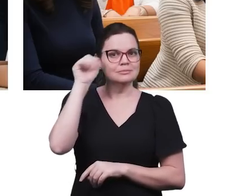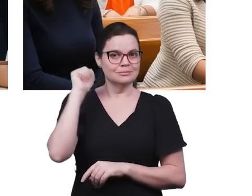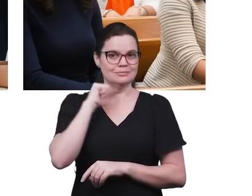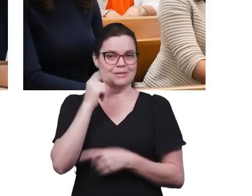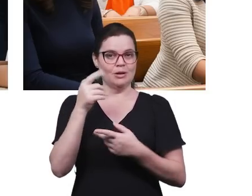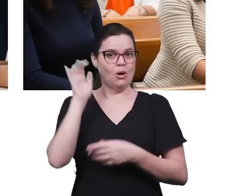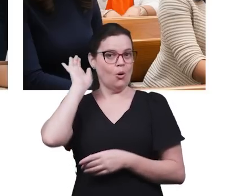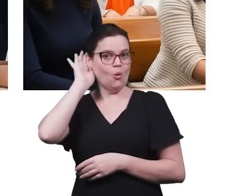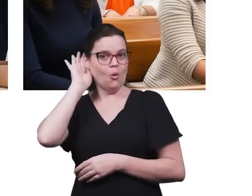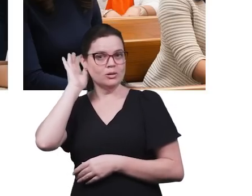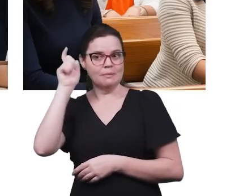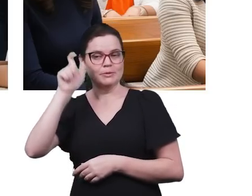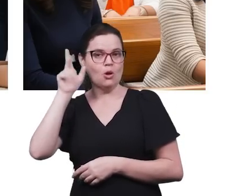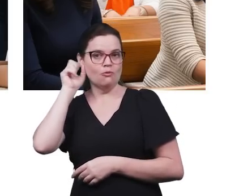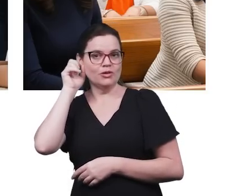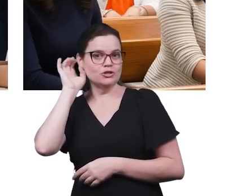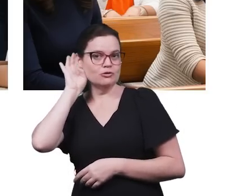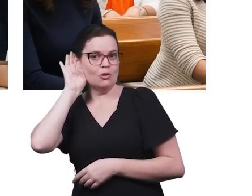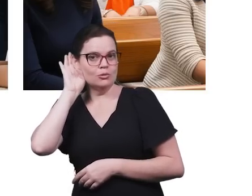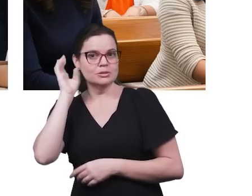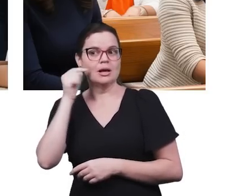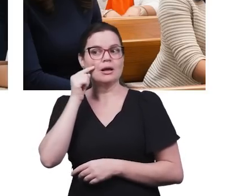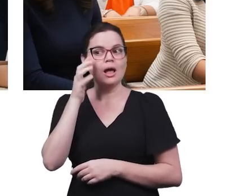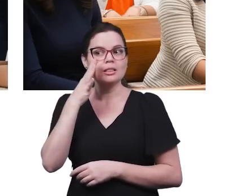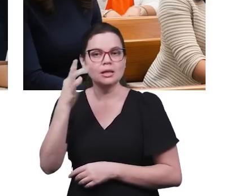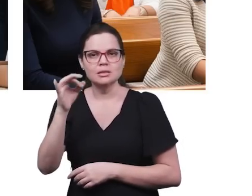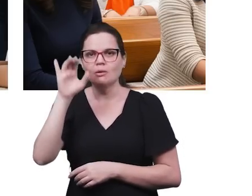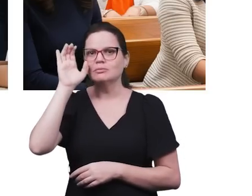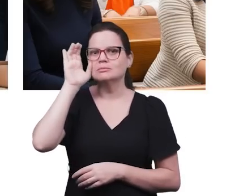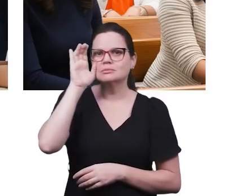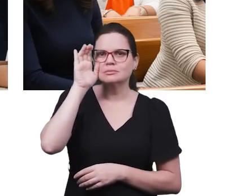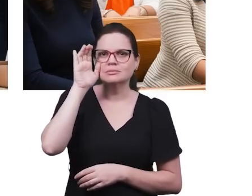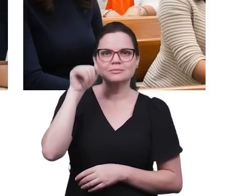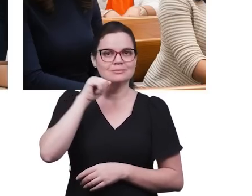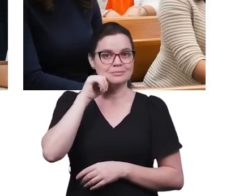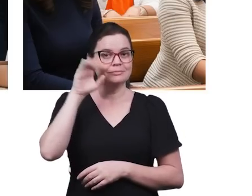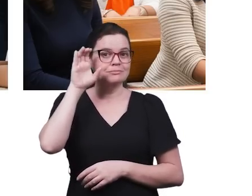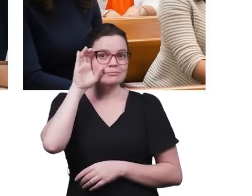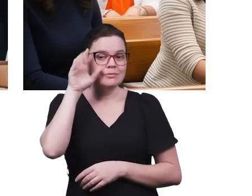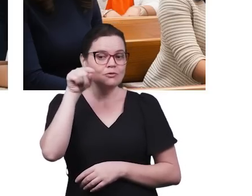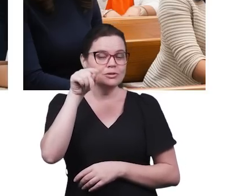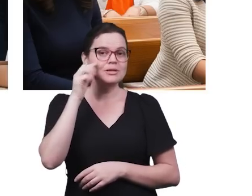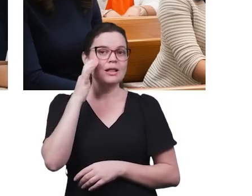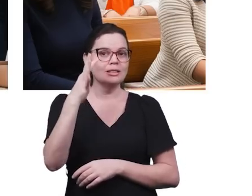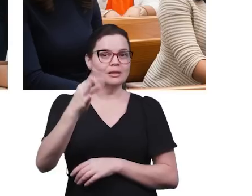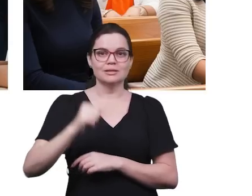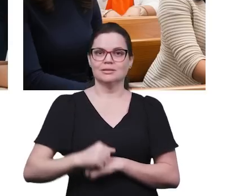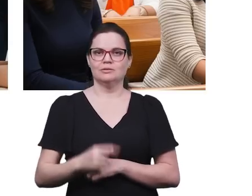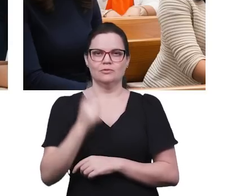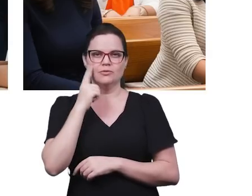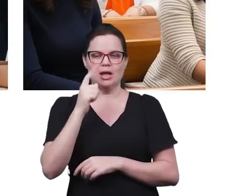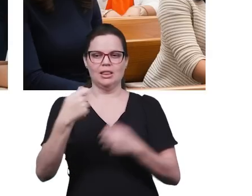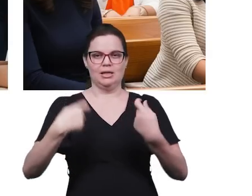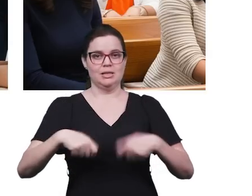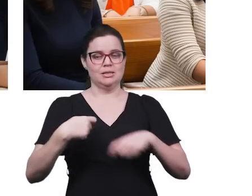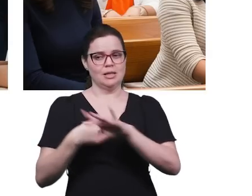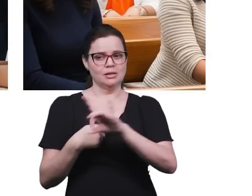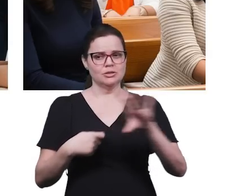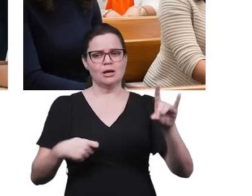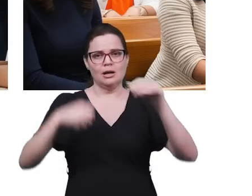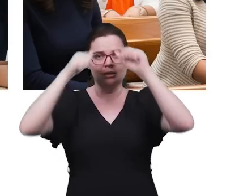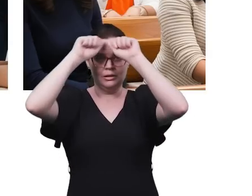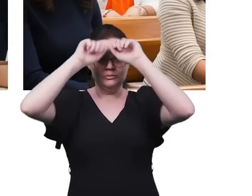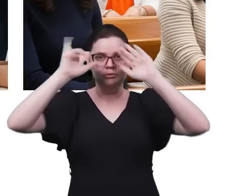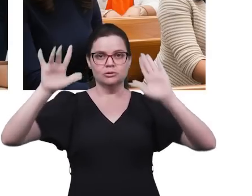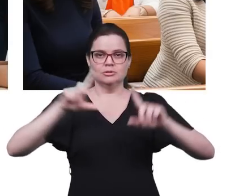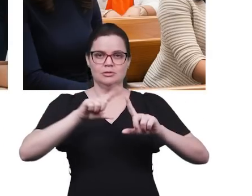ouvir, né? Ouvir o adulto autista, saber das suas necessidades, não é? Uhum. É